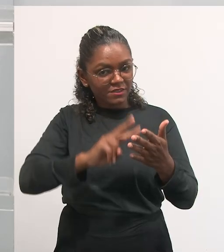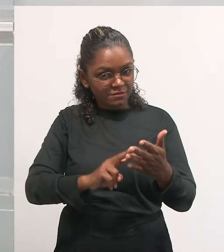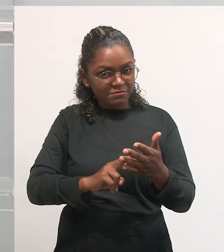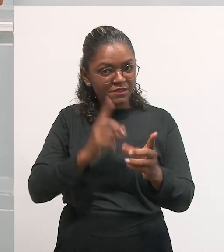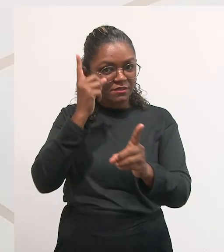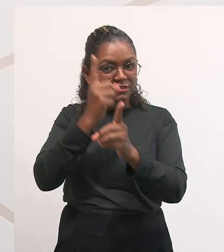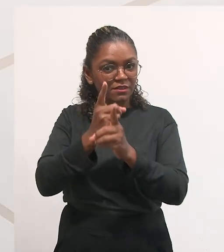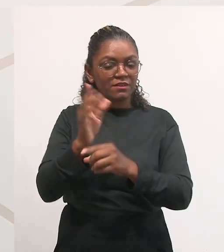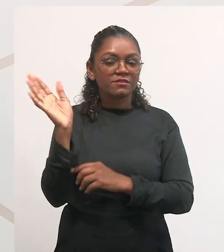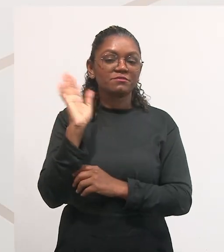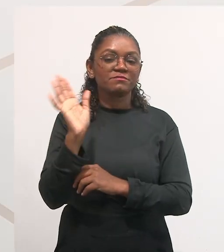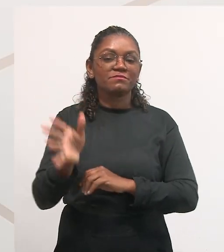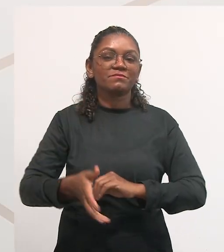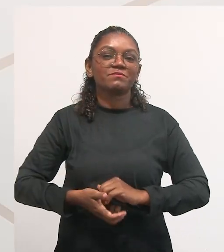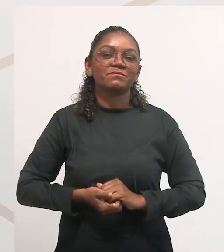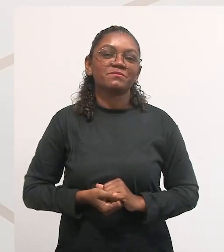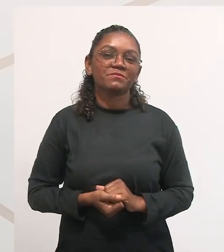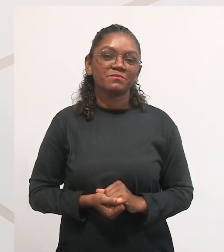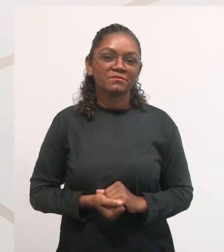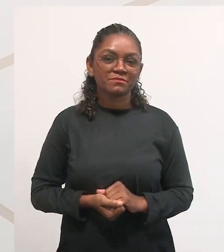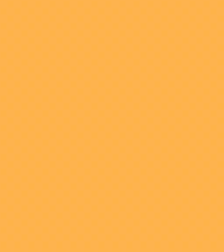próxima bonanças